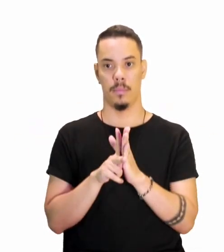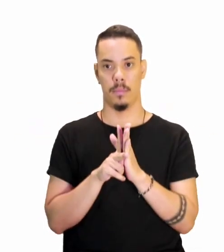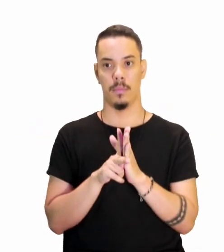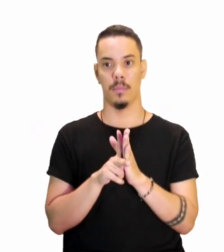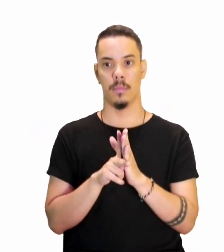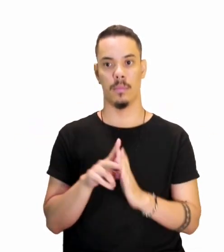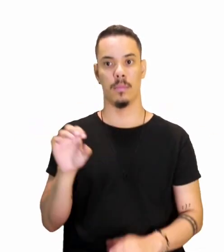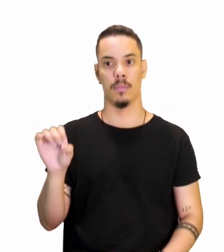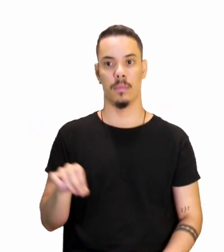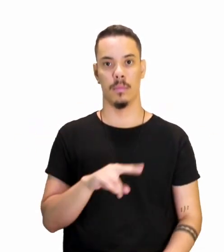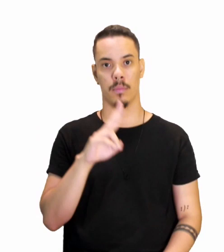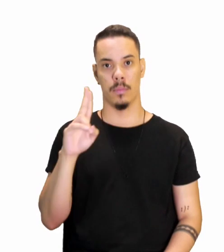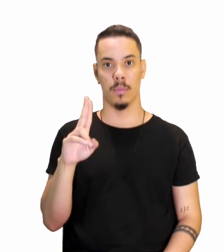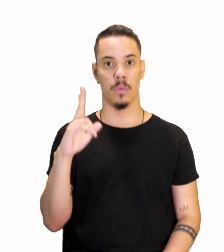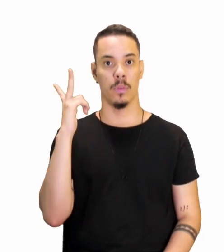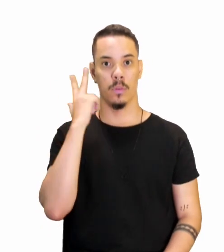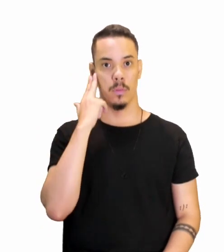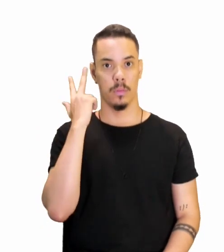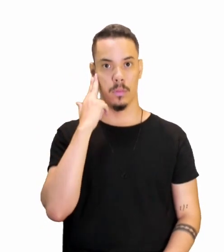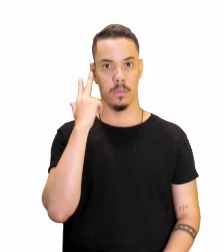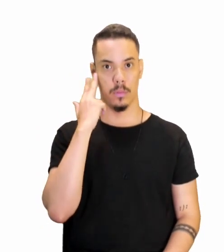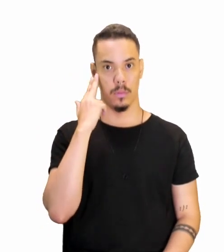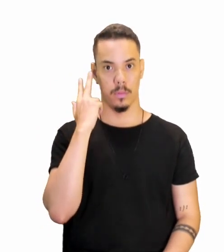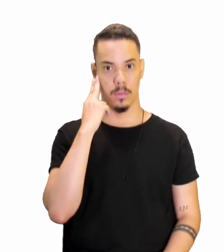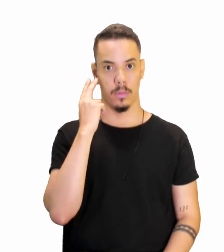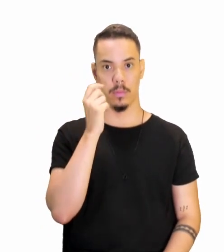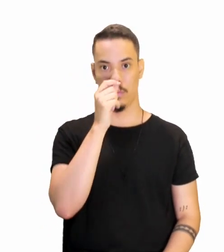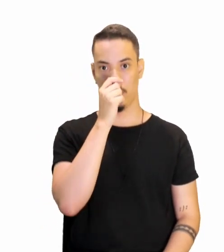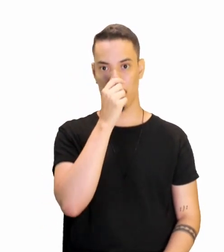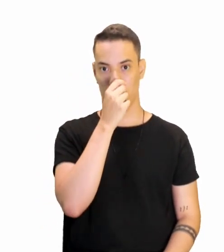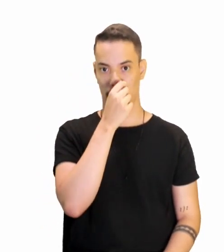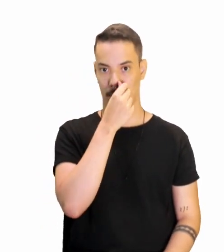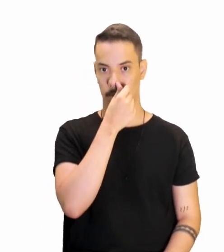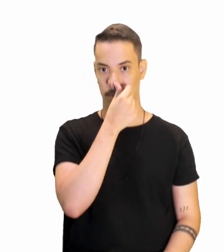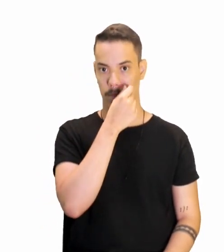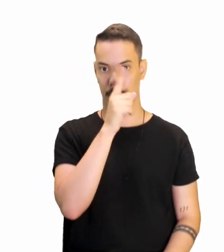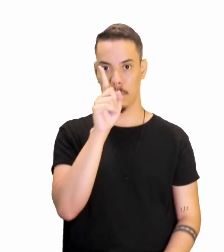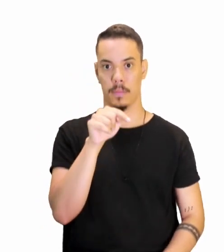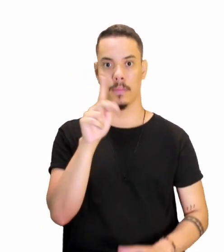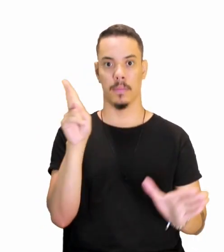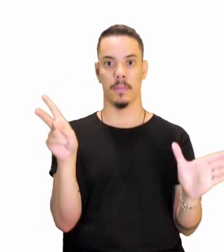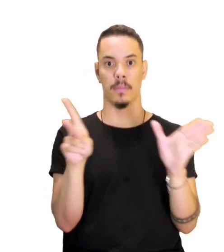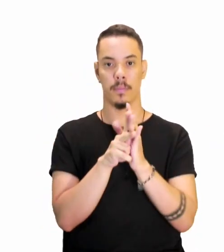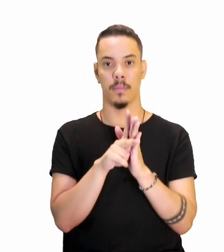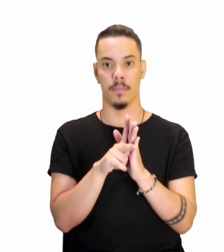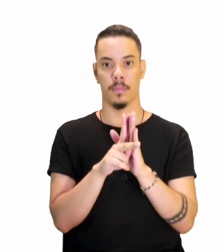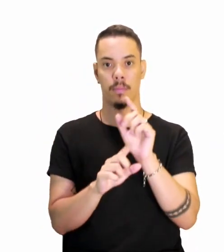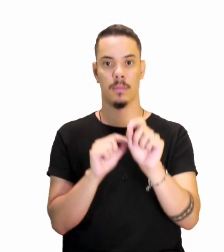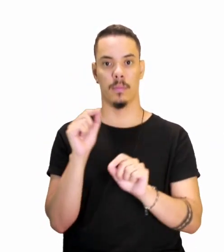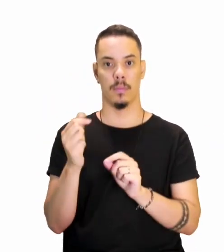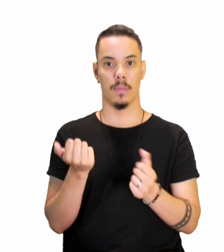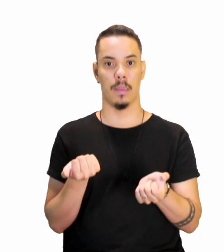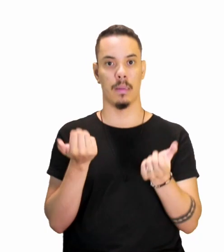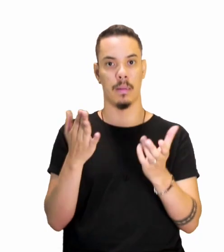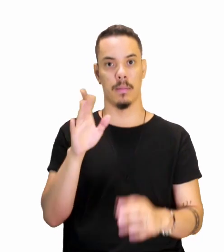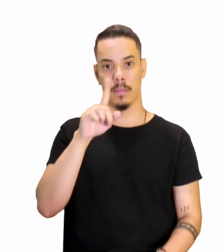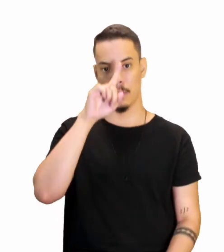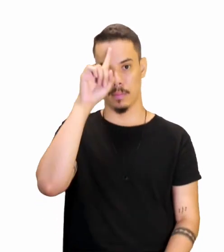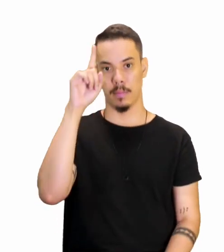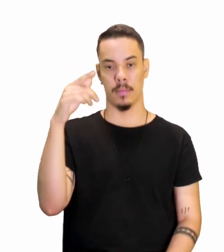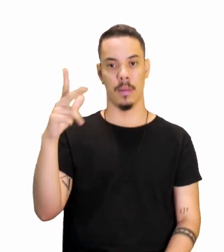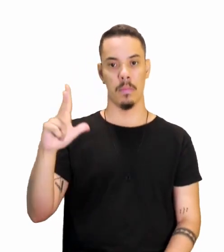Próprios ou comuns. Ó, o próprio vai dar a ideia de quê? De